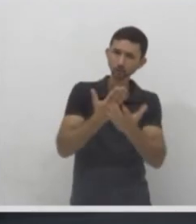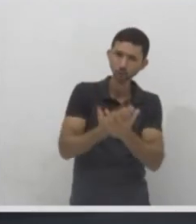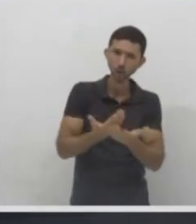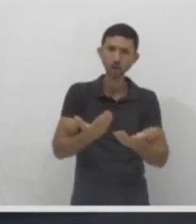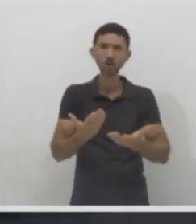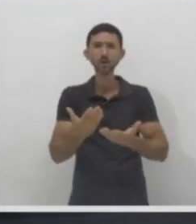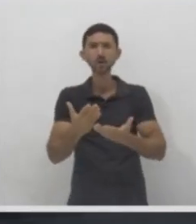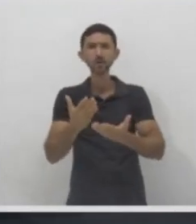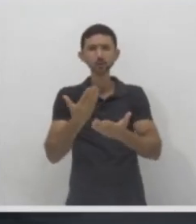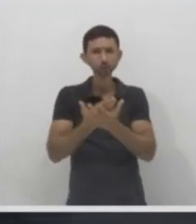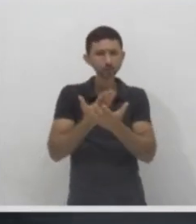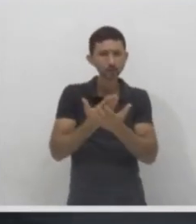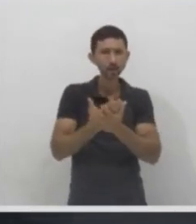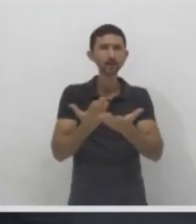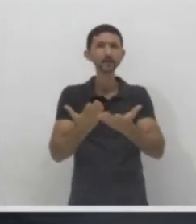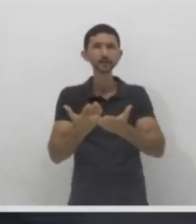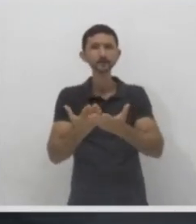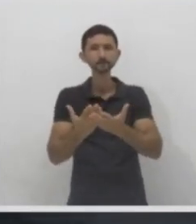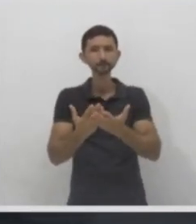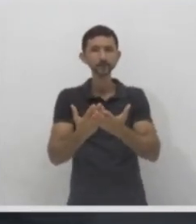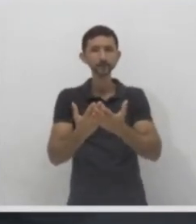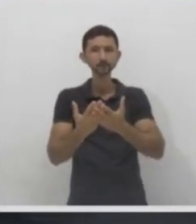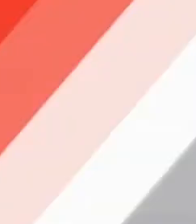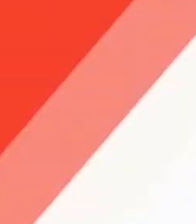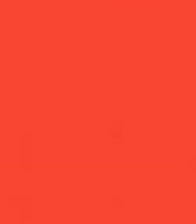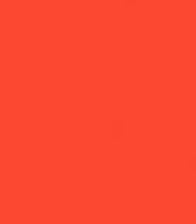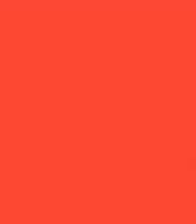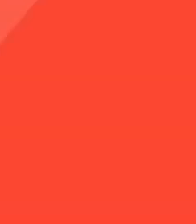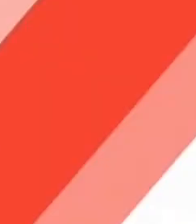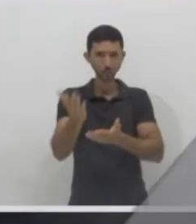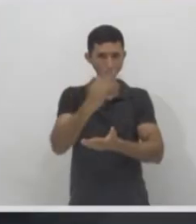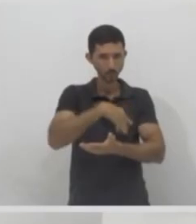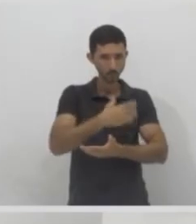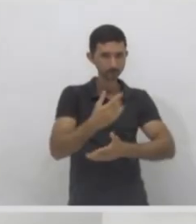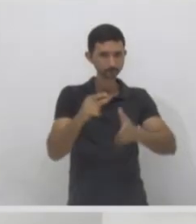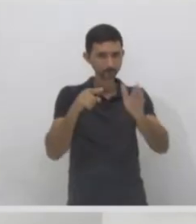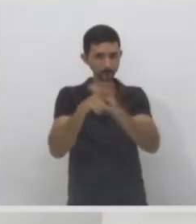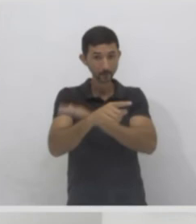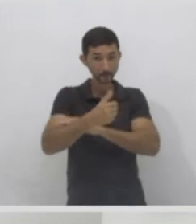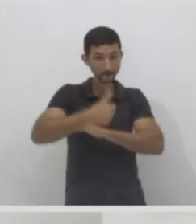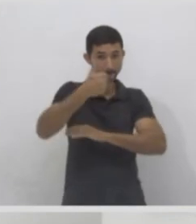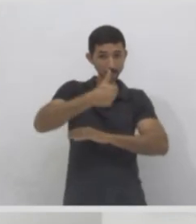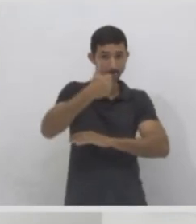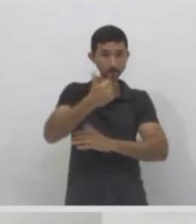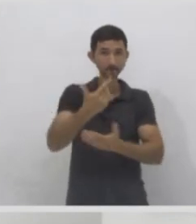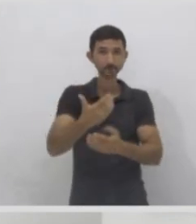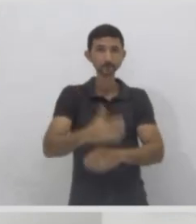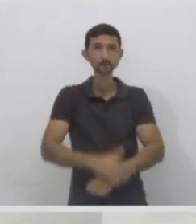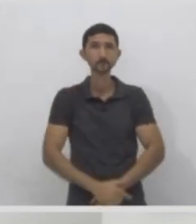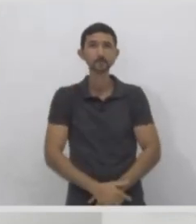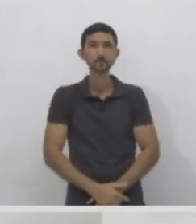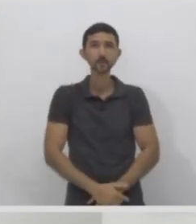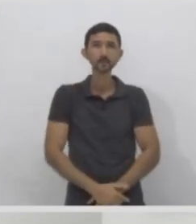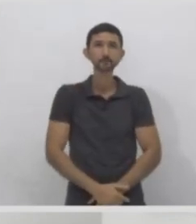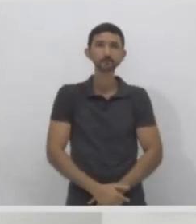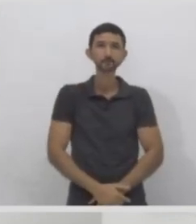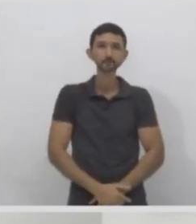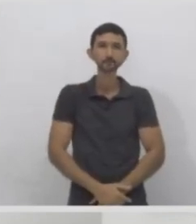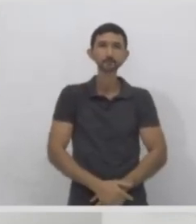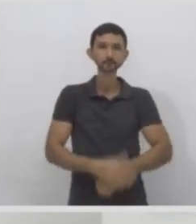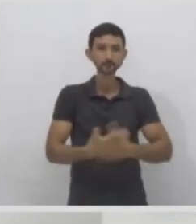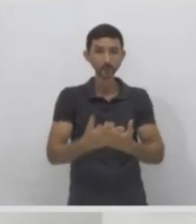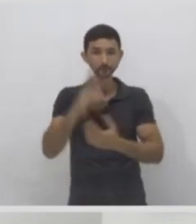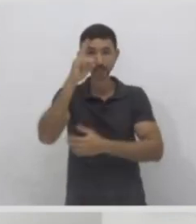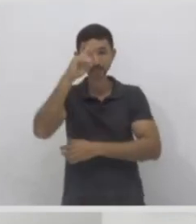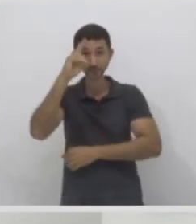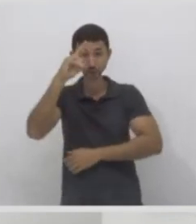casa, que são as questões objetivas. Vamos lá. Aqui na primeira questão, nós temos, de acordo com a